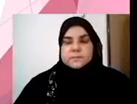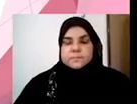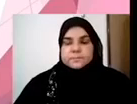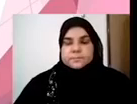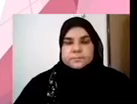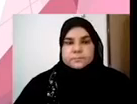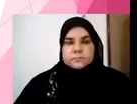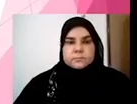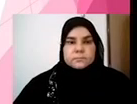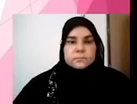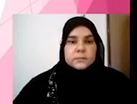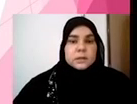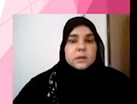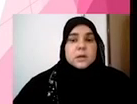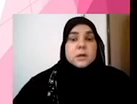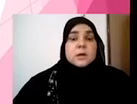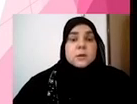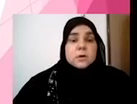vocês.